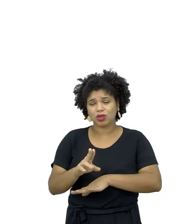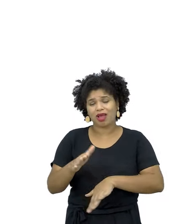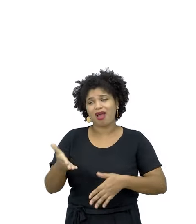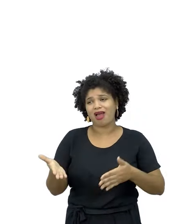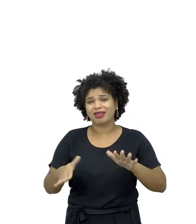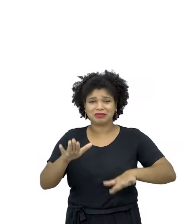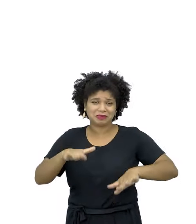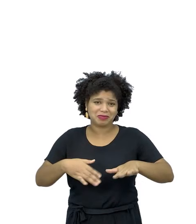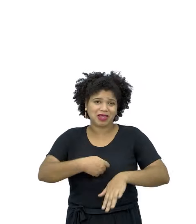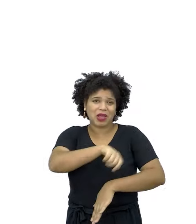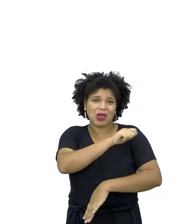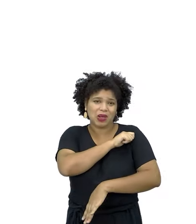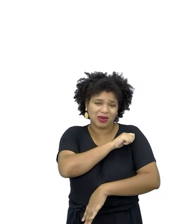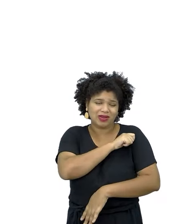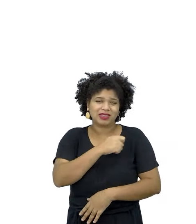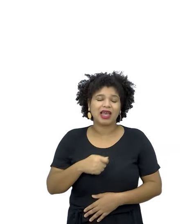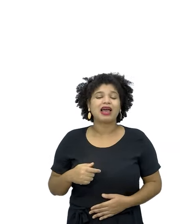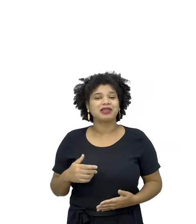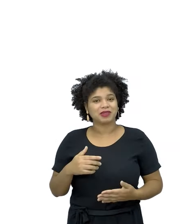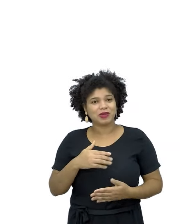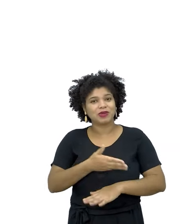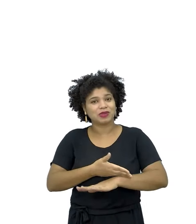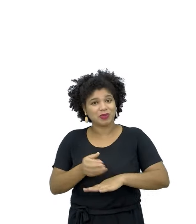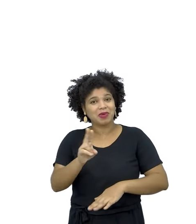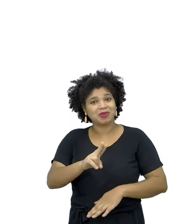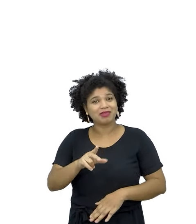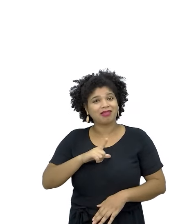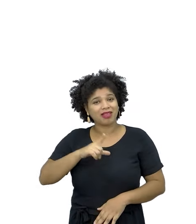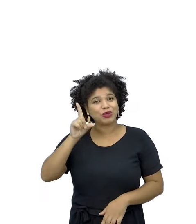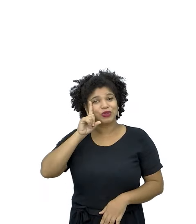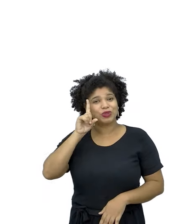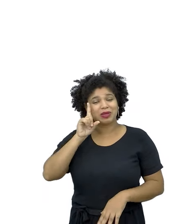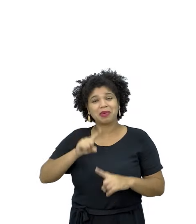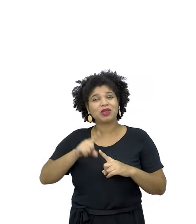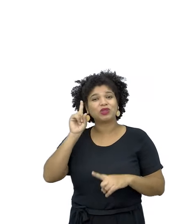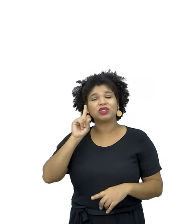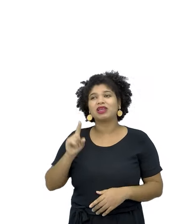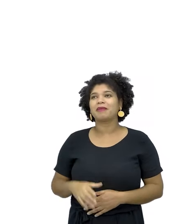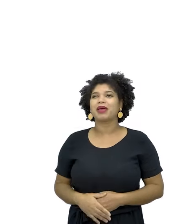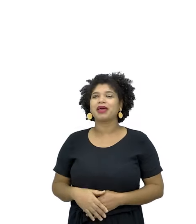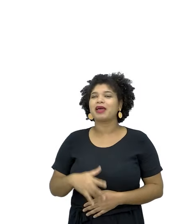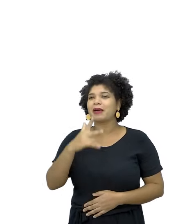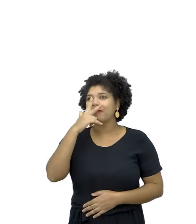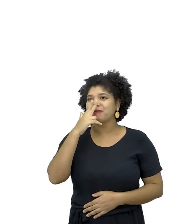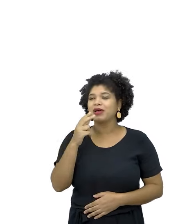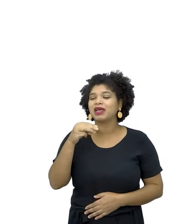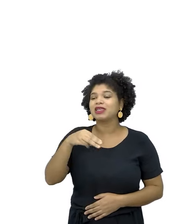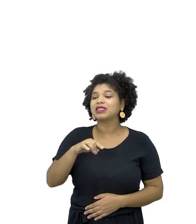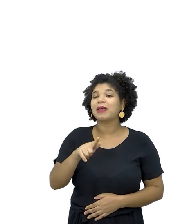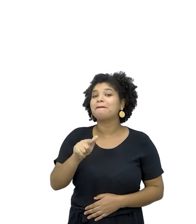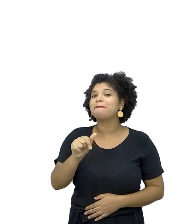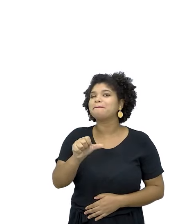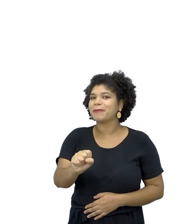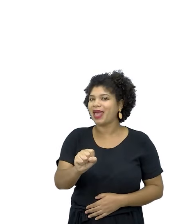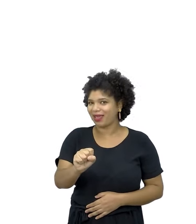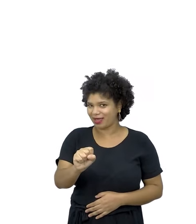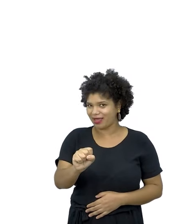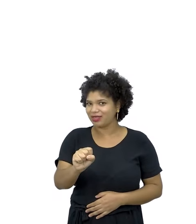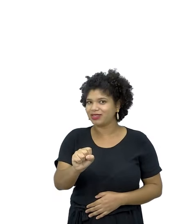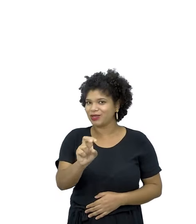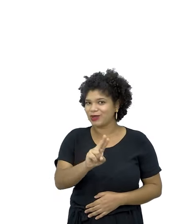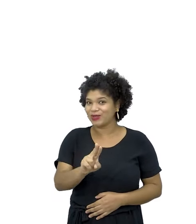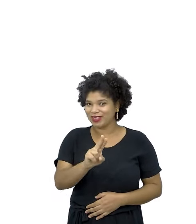usa muitos termos da notação científica, ele não sabe por quê. Ele fala, quantos mega tem esse arquivo,